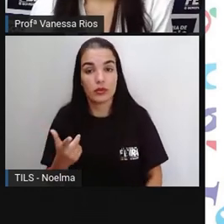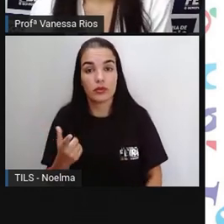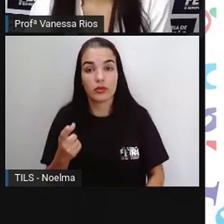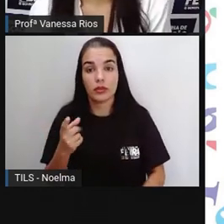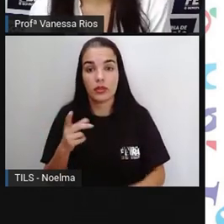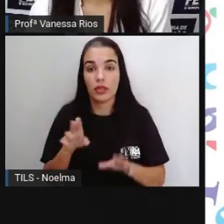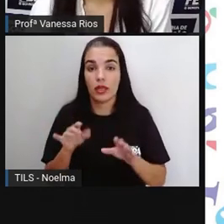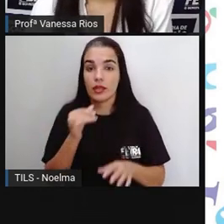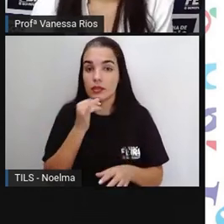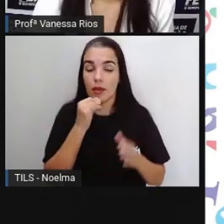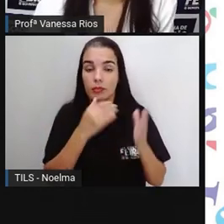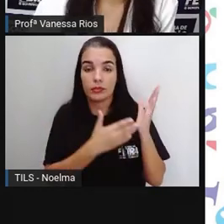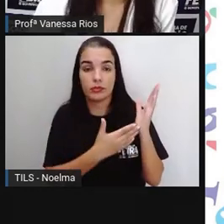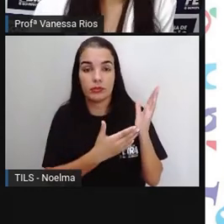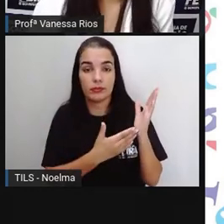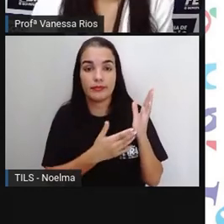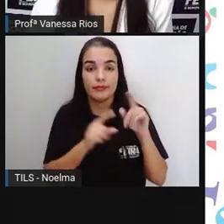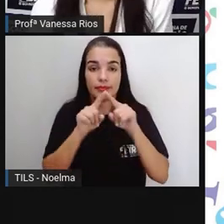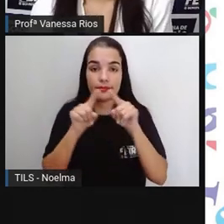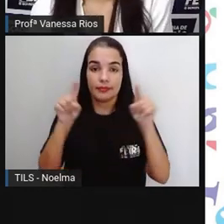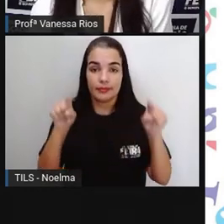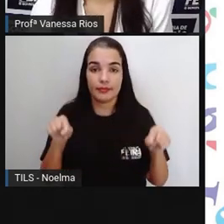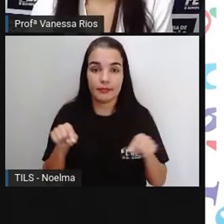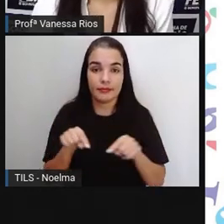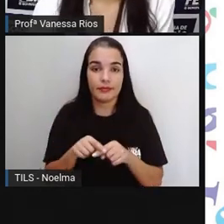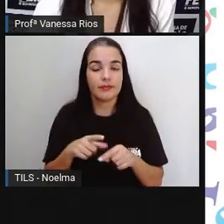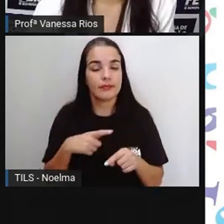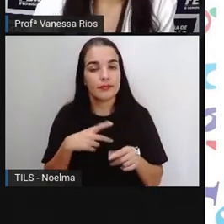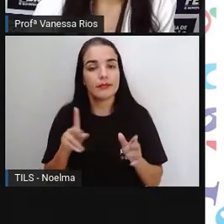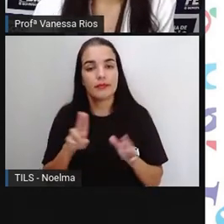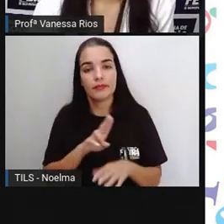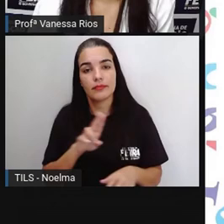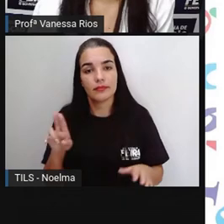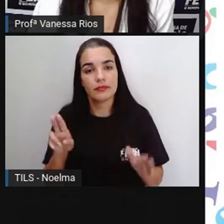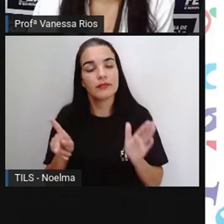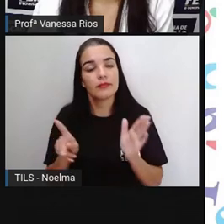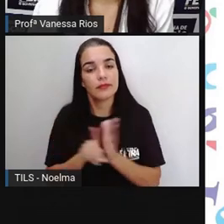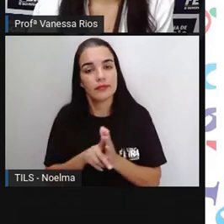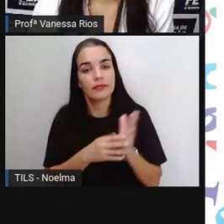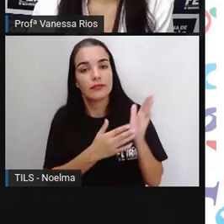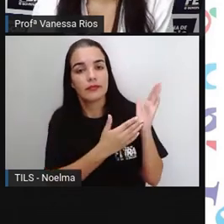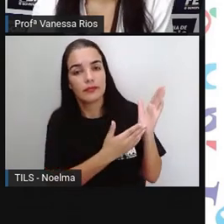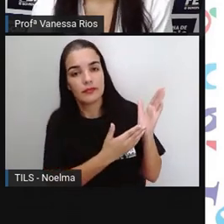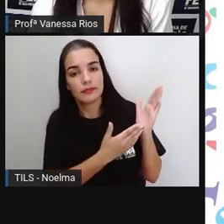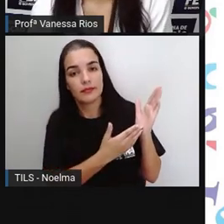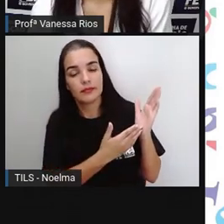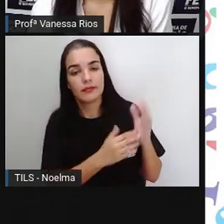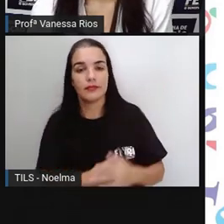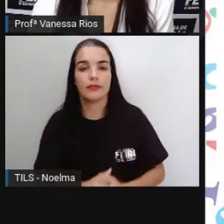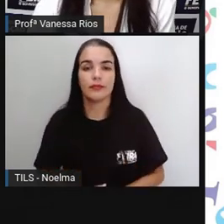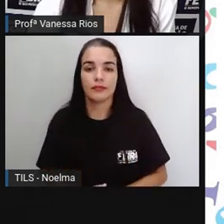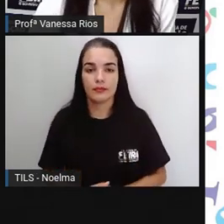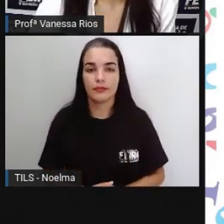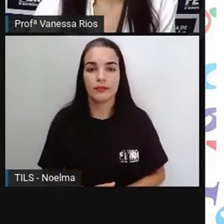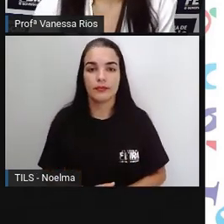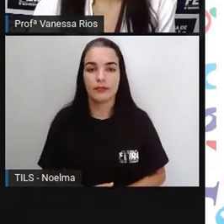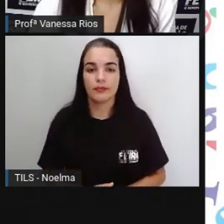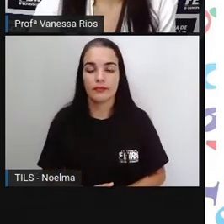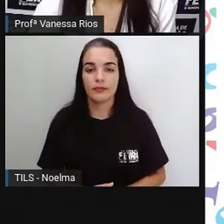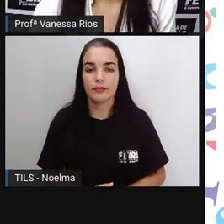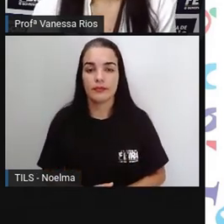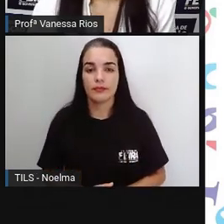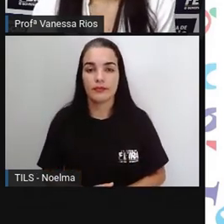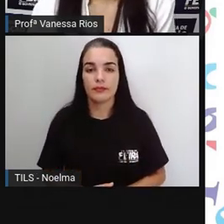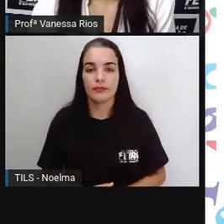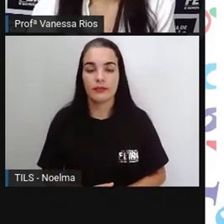quadrado, retângulo, losango, trapézio, triângulo, círculo, entre outros. E é interessante a